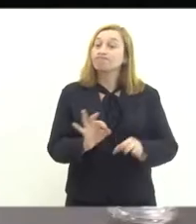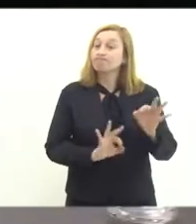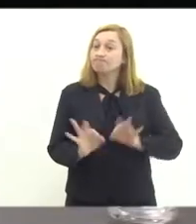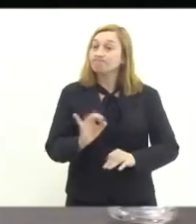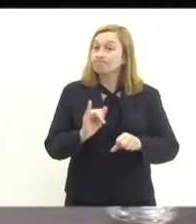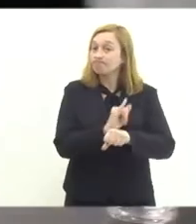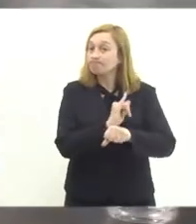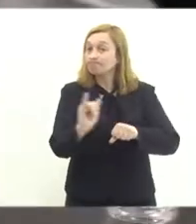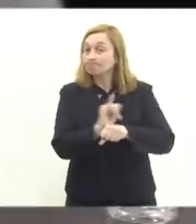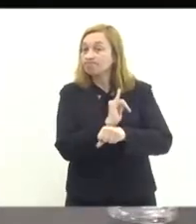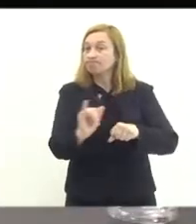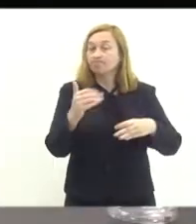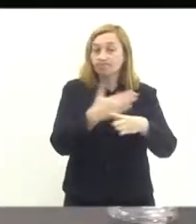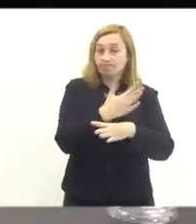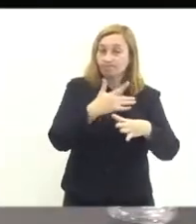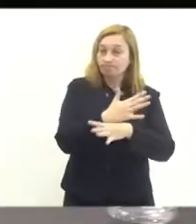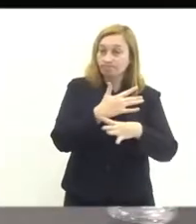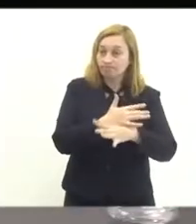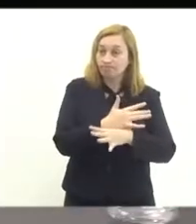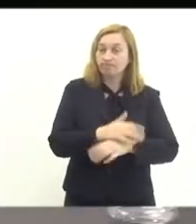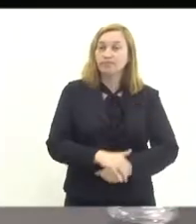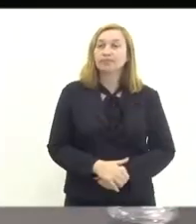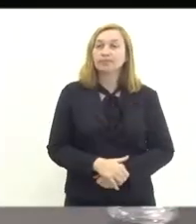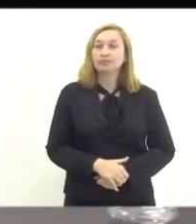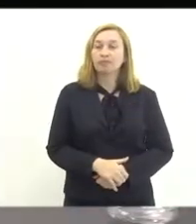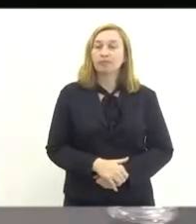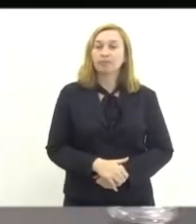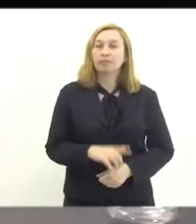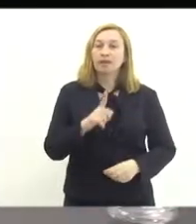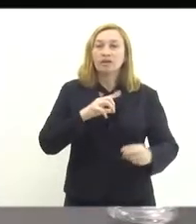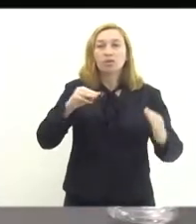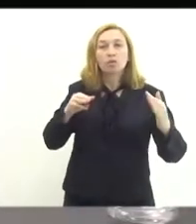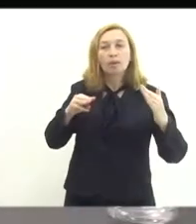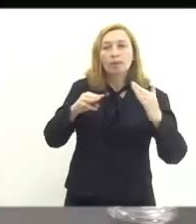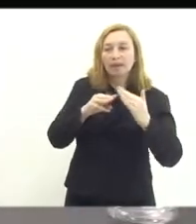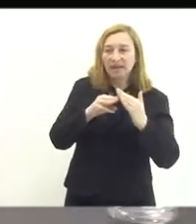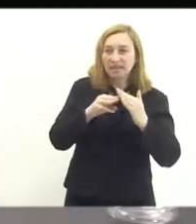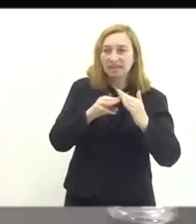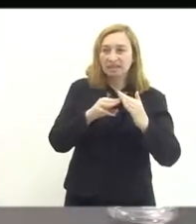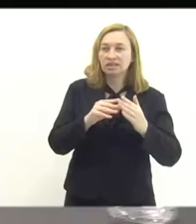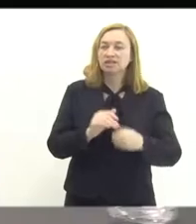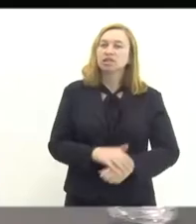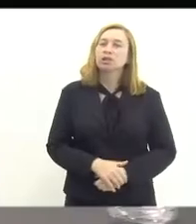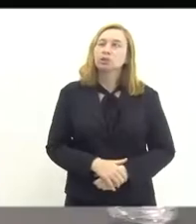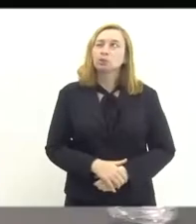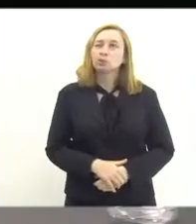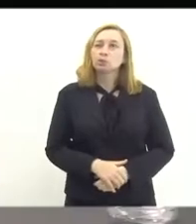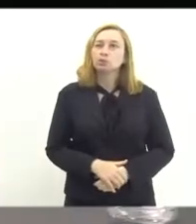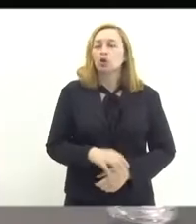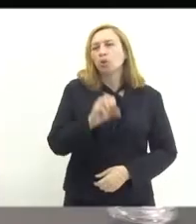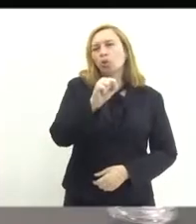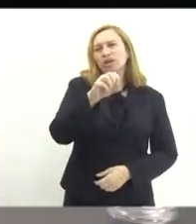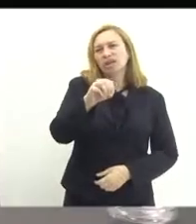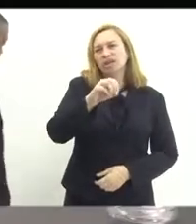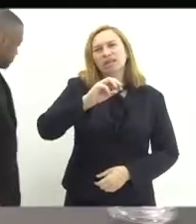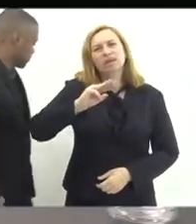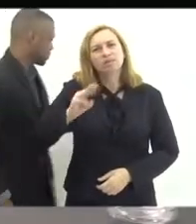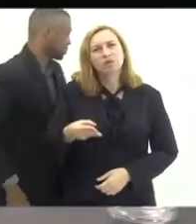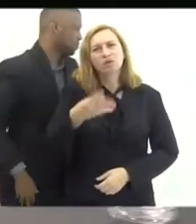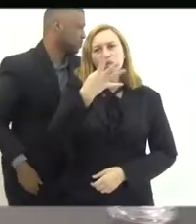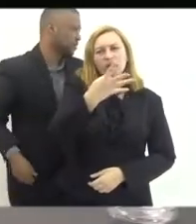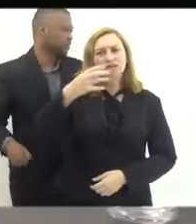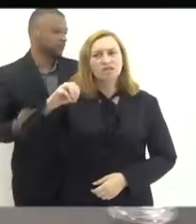plano estratégico da cidade ela tem uma meta de atingir 80 mil